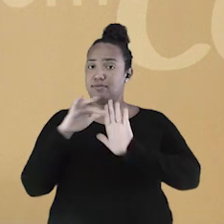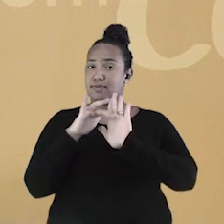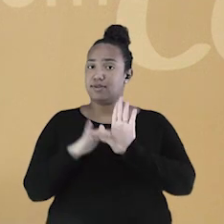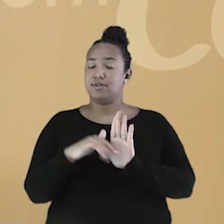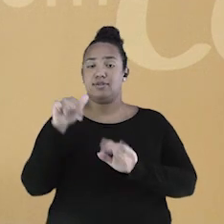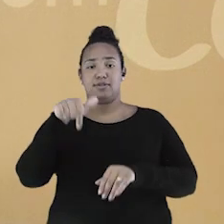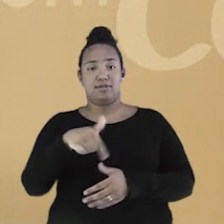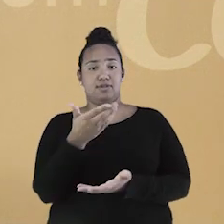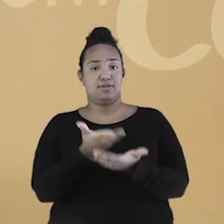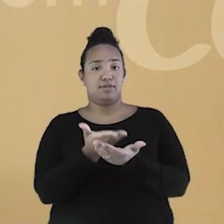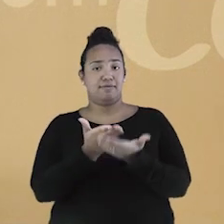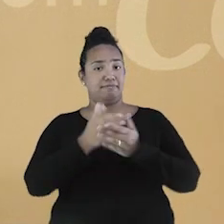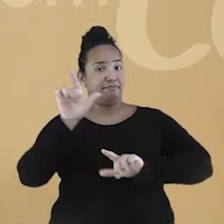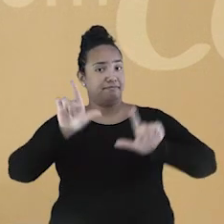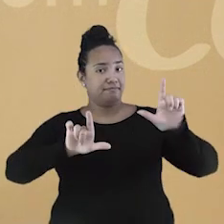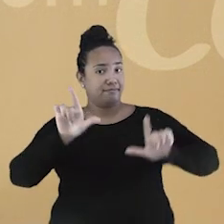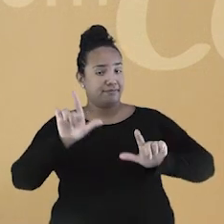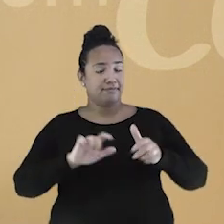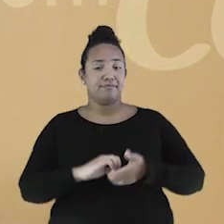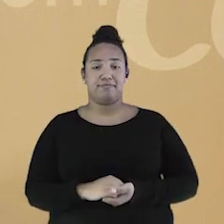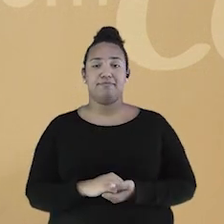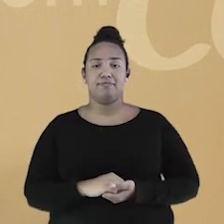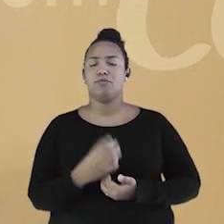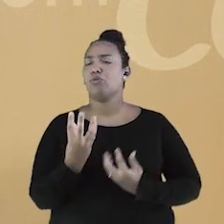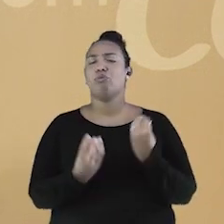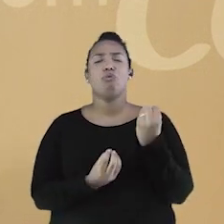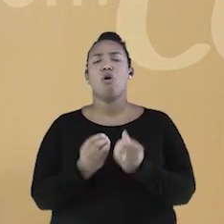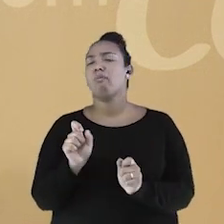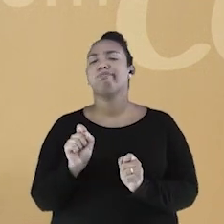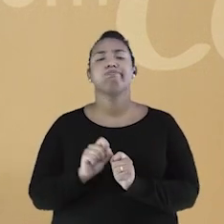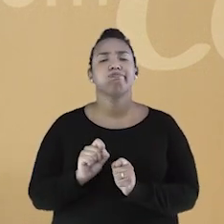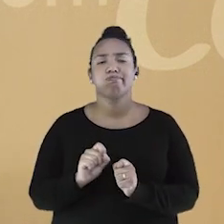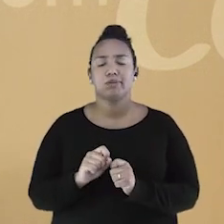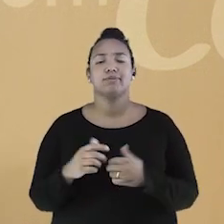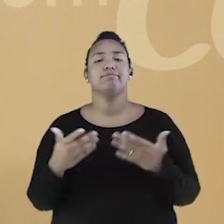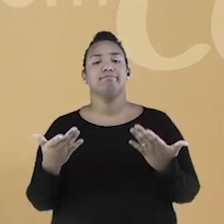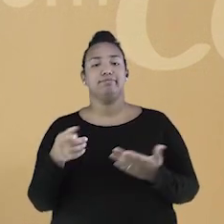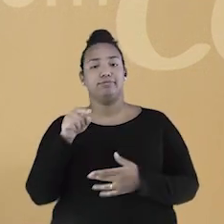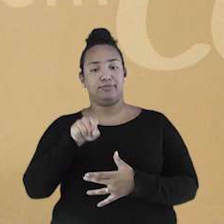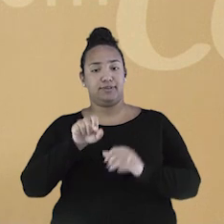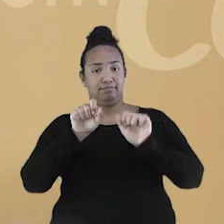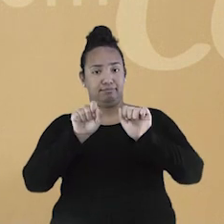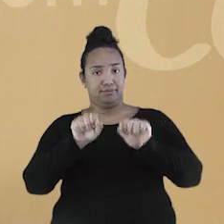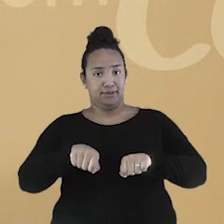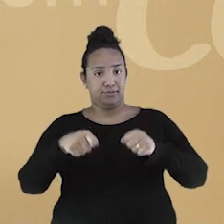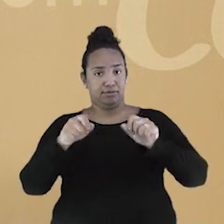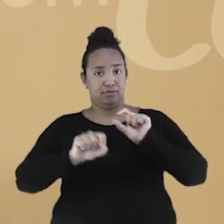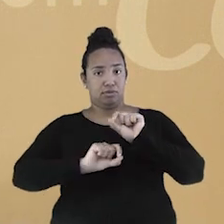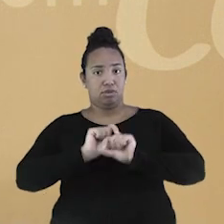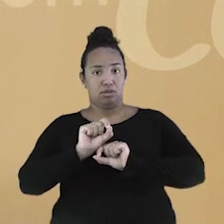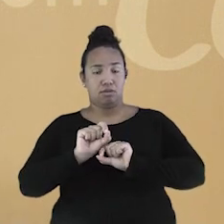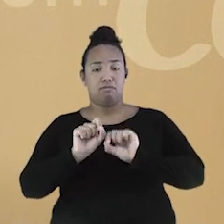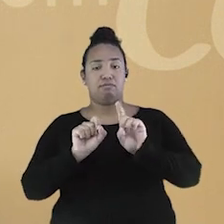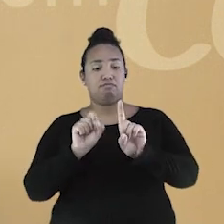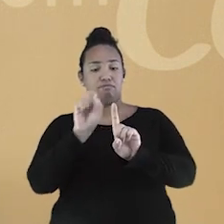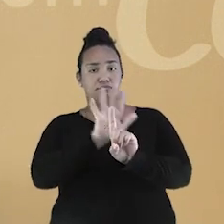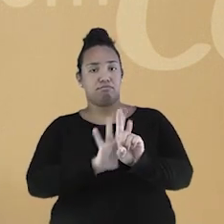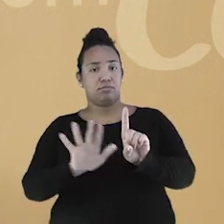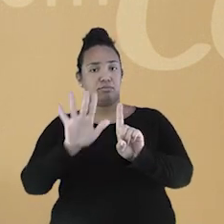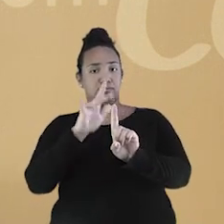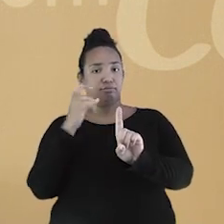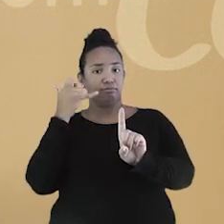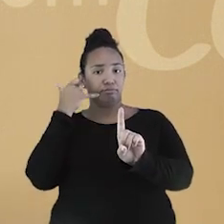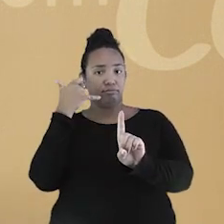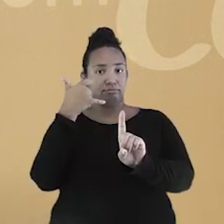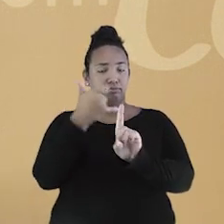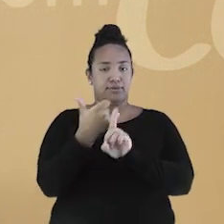da TV. Para isso, é só você apontar a câmera do seu celular para o QR Code que aparece na sua tela e